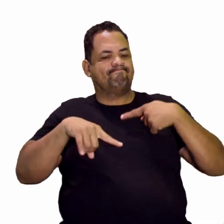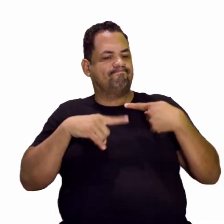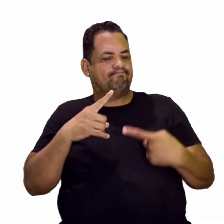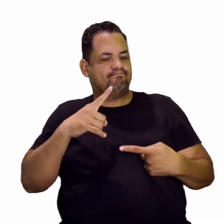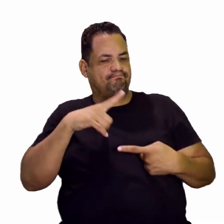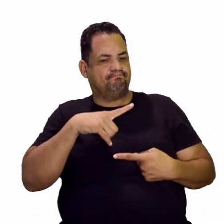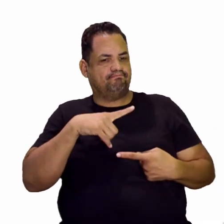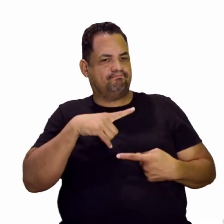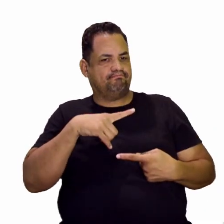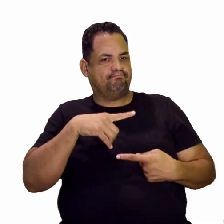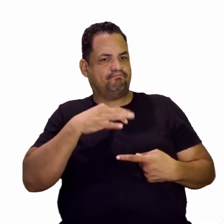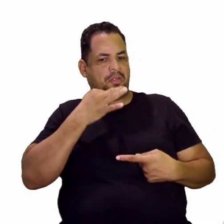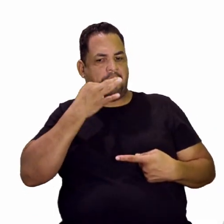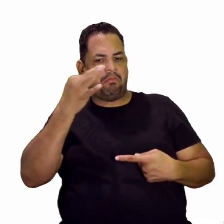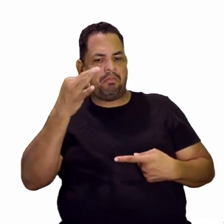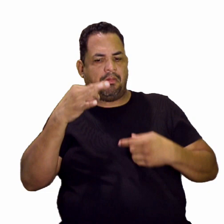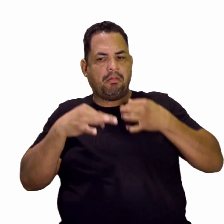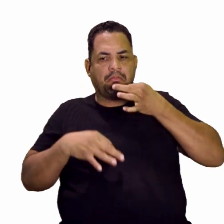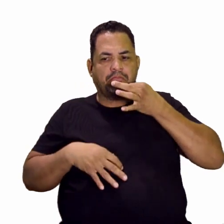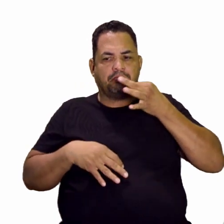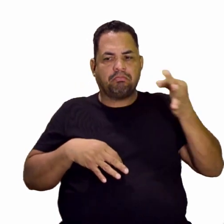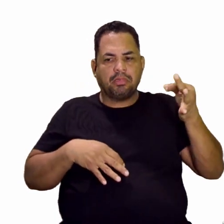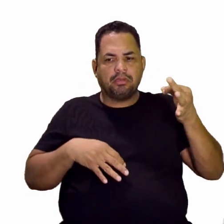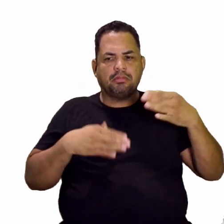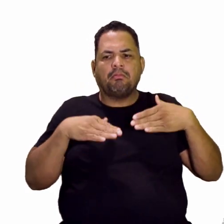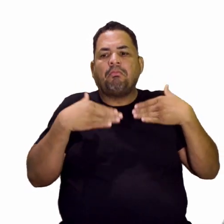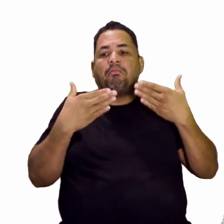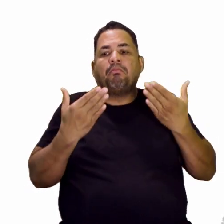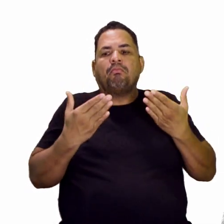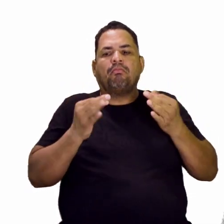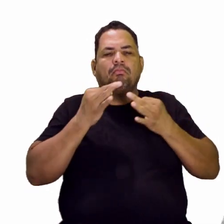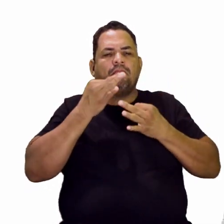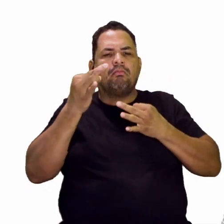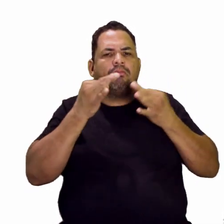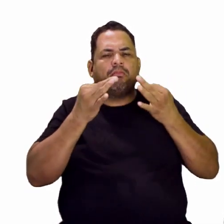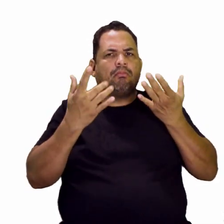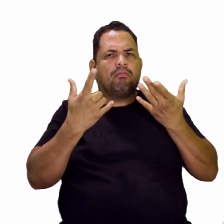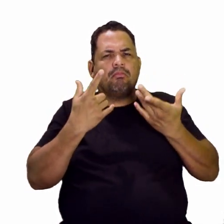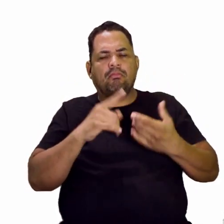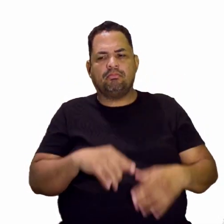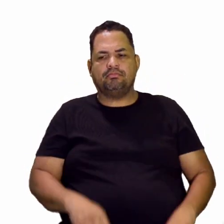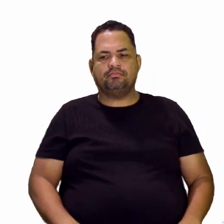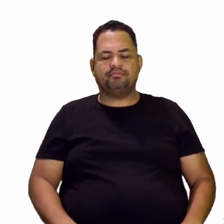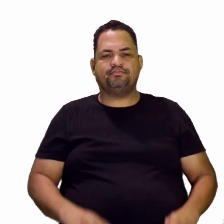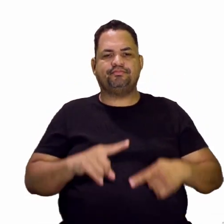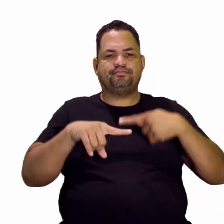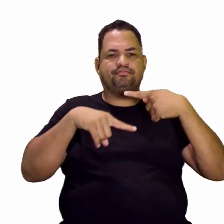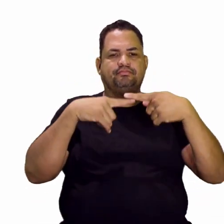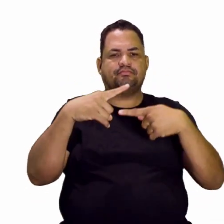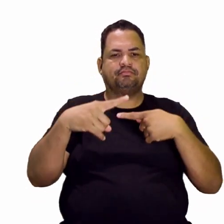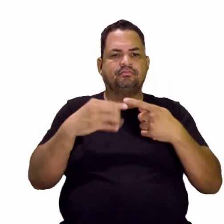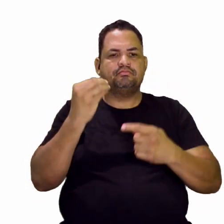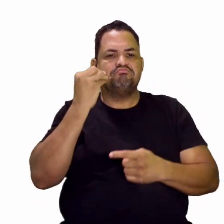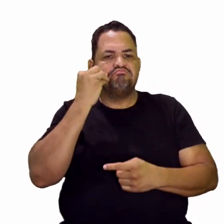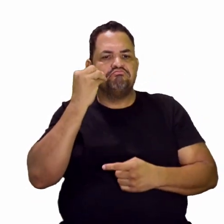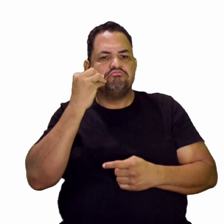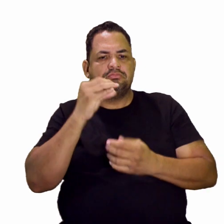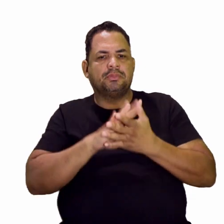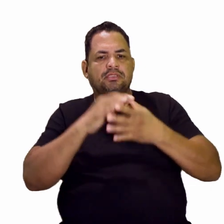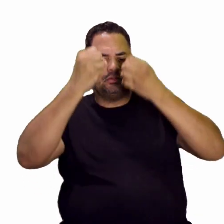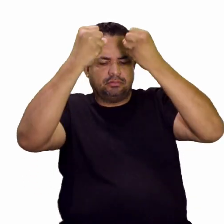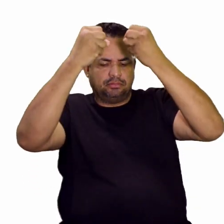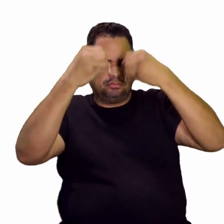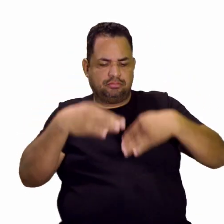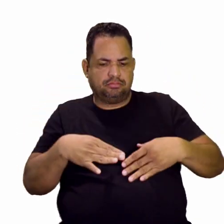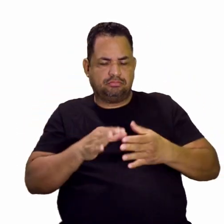a observação, eu vou tentar, de alguma forma, explicar aquilo e vou